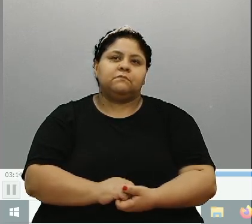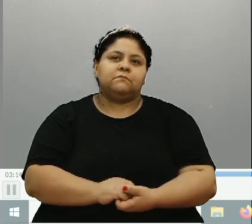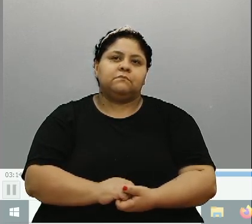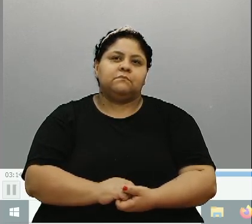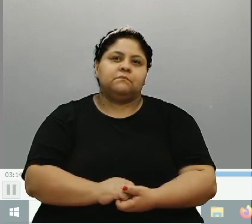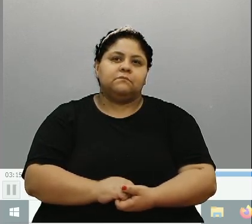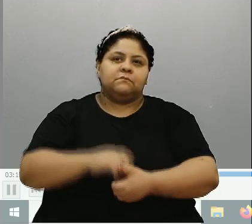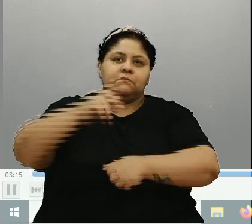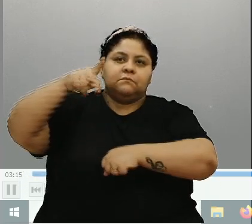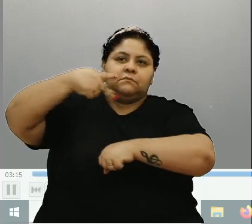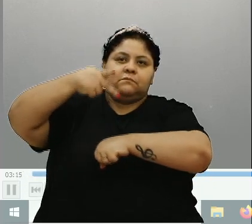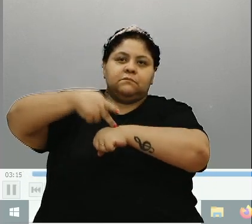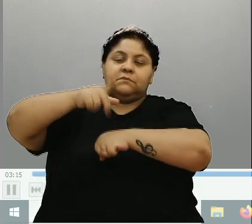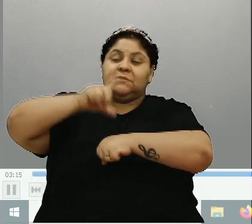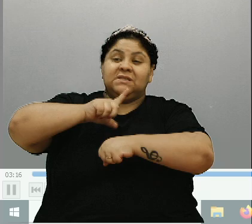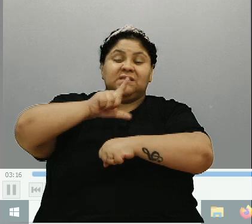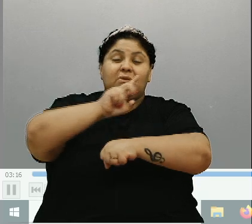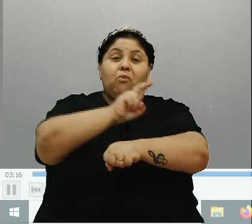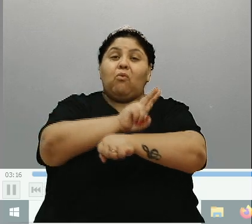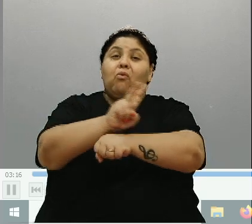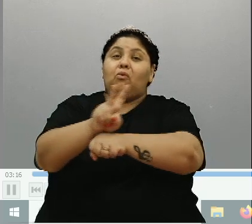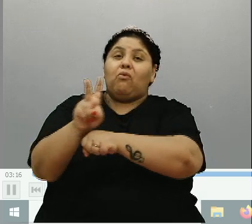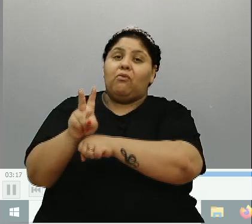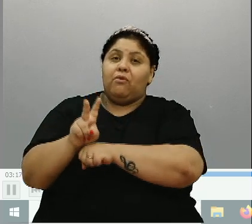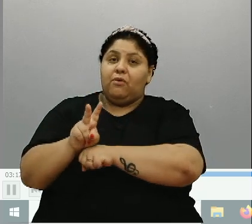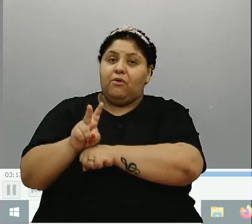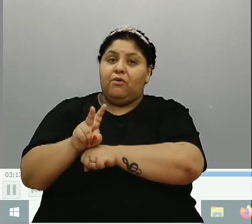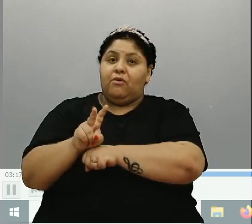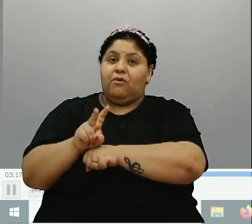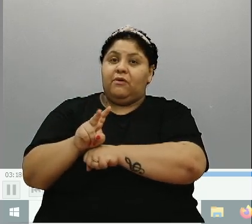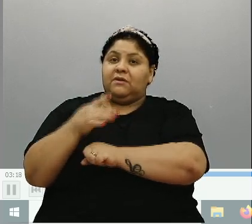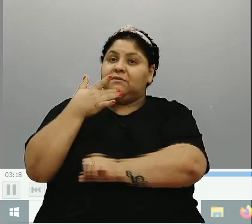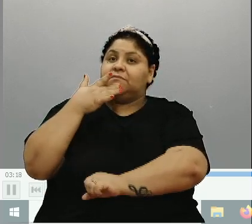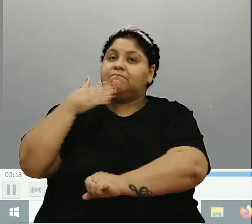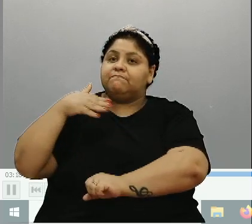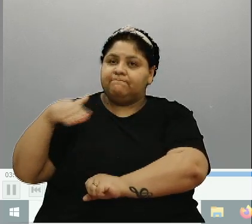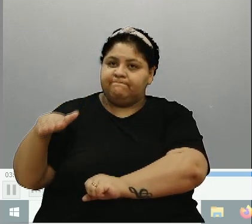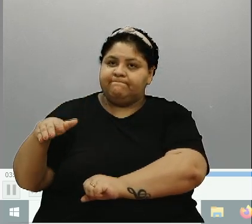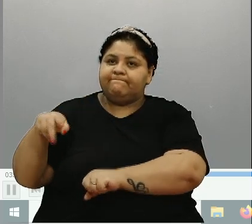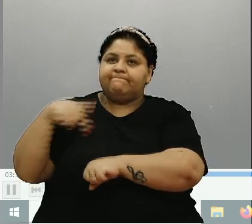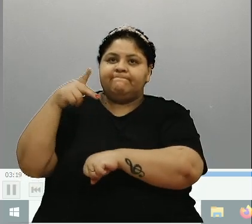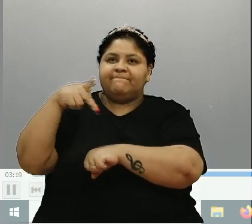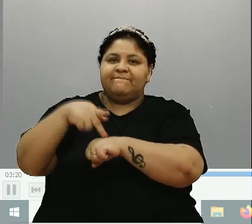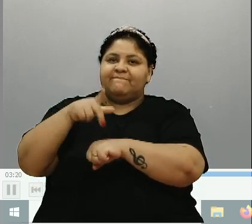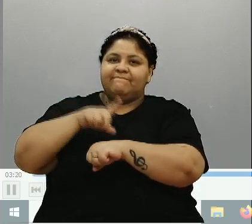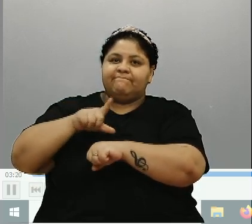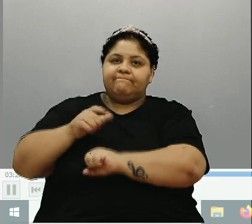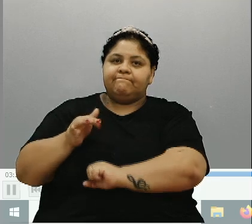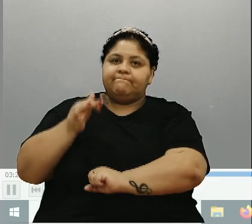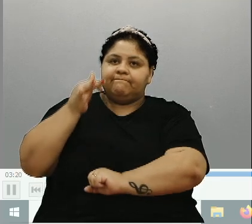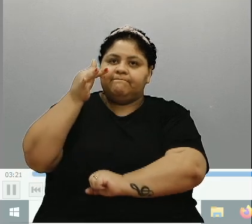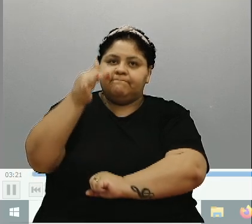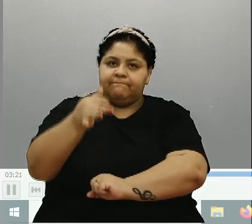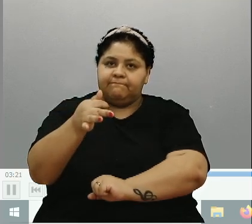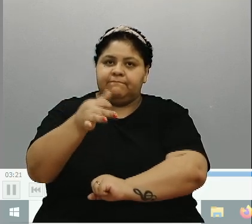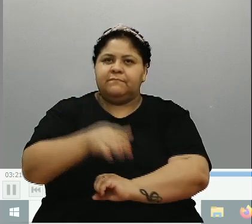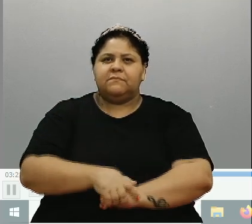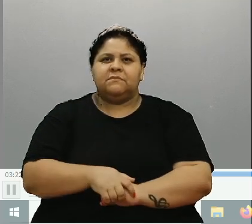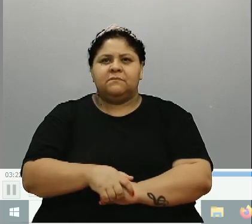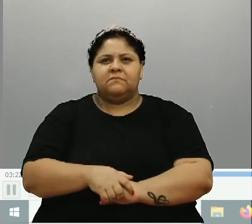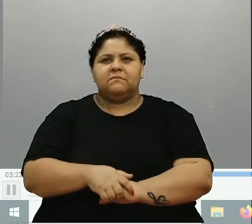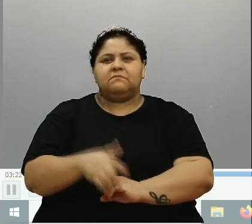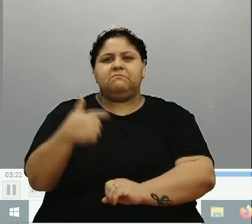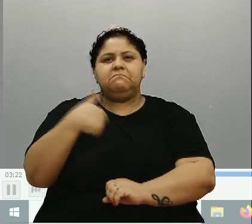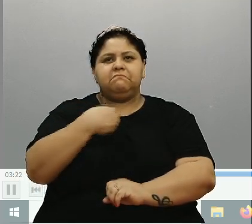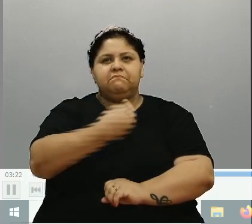Um país que não cuida de suas crianças é um país sem futuro. A minha